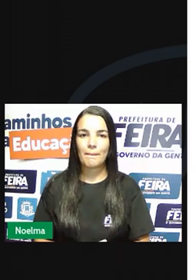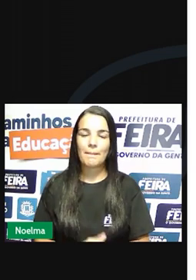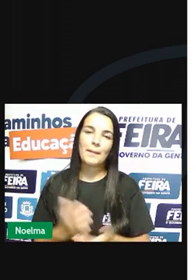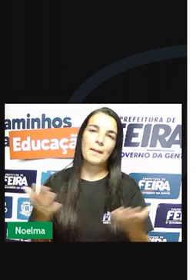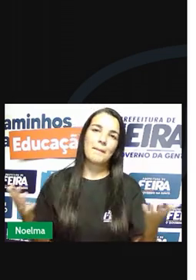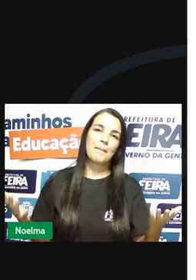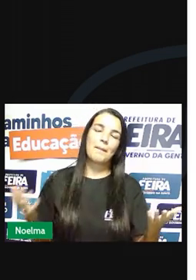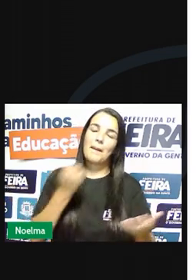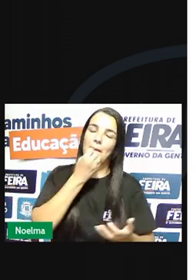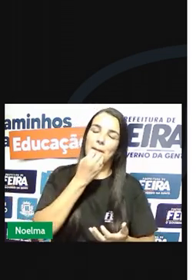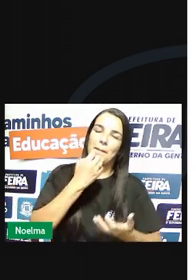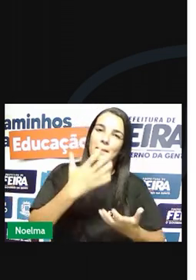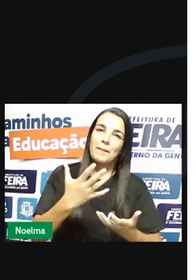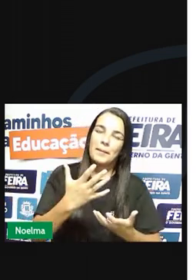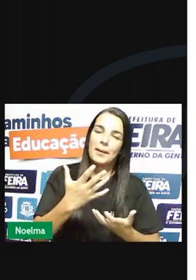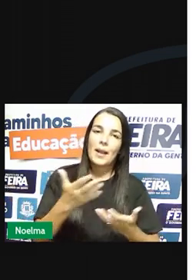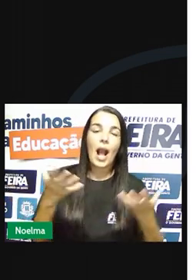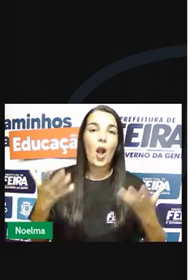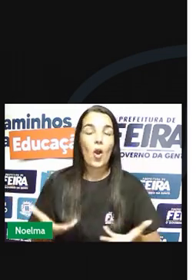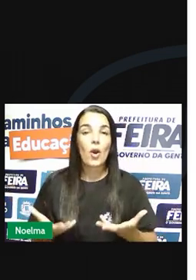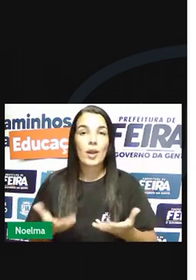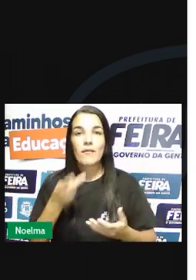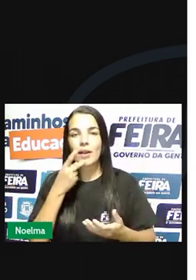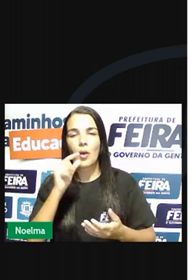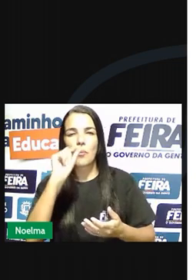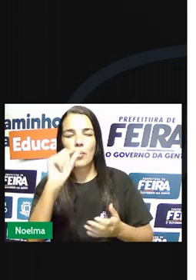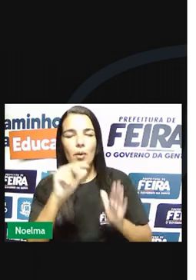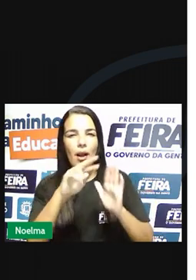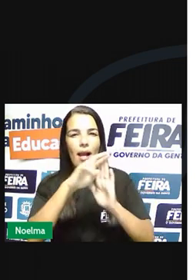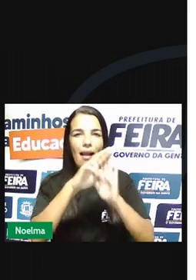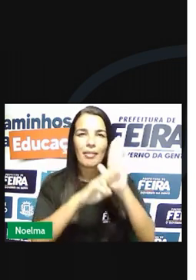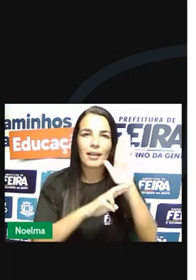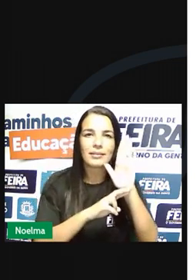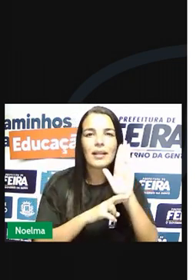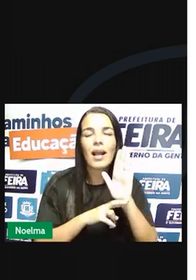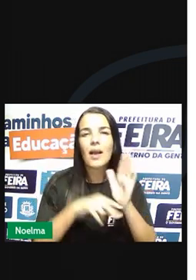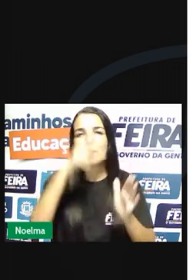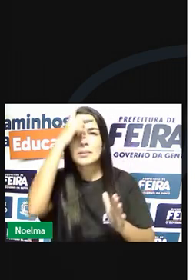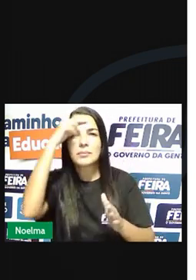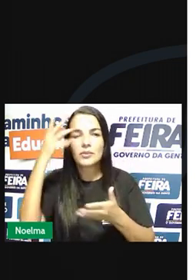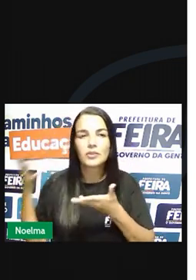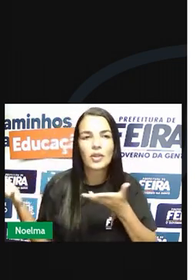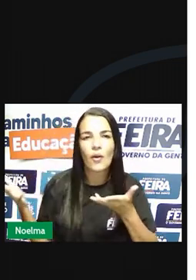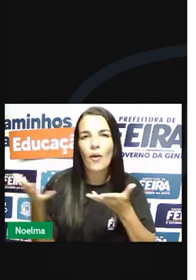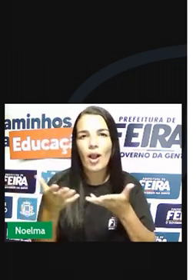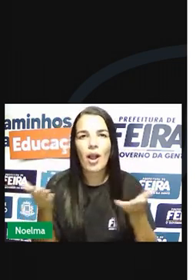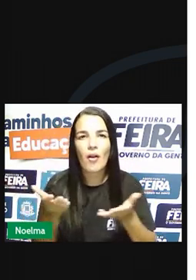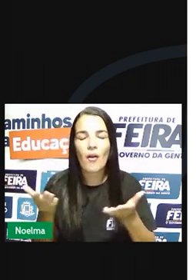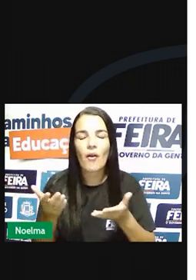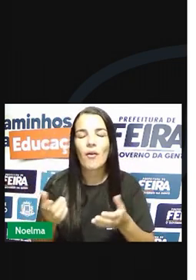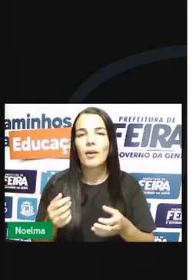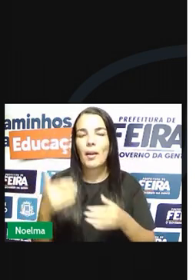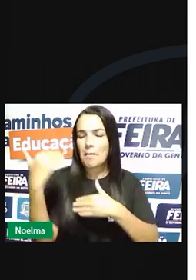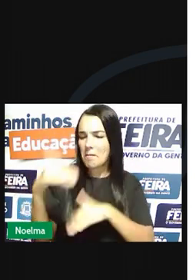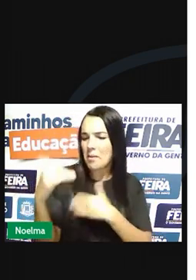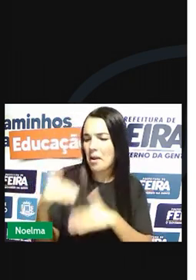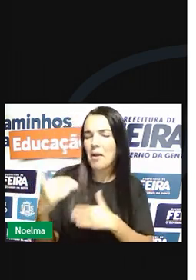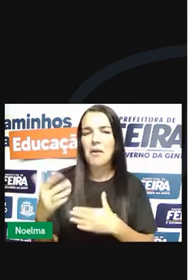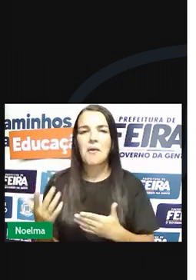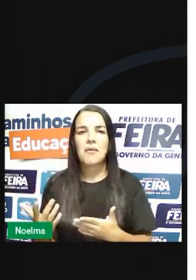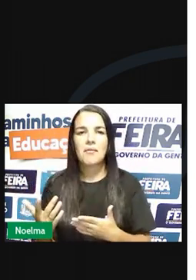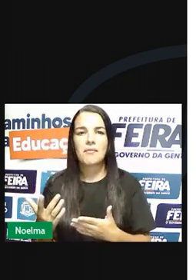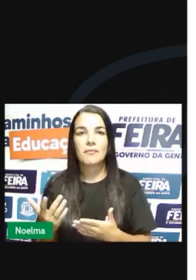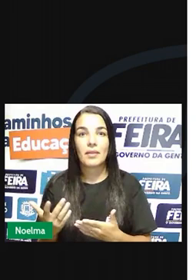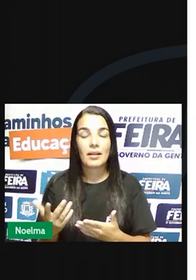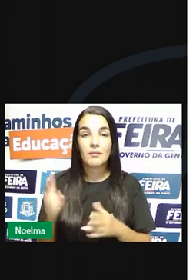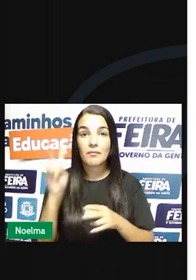Tudo bem, moçadinha? Vamos falar um pouquinho de redação. A galera tá chegando aí perto do Enem, vestibular e concurso, não sei o quê.